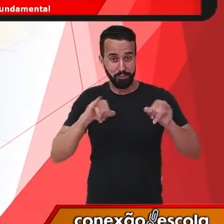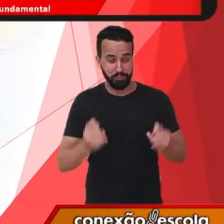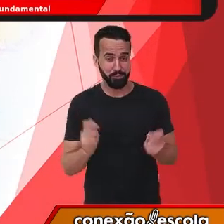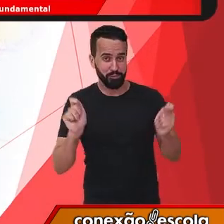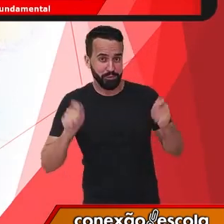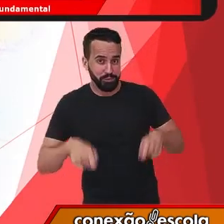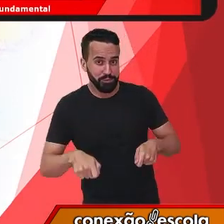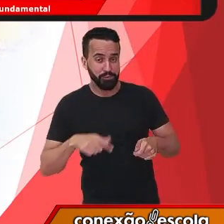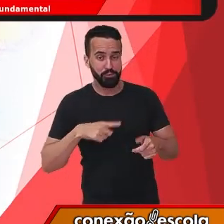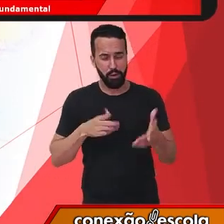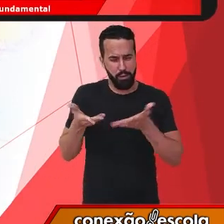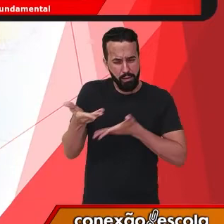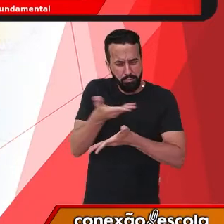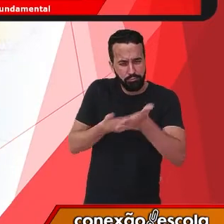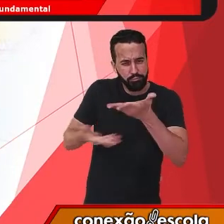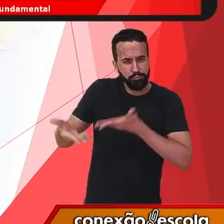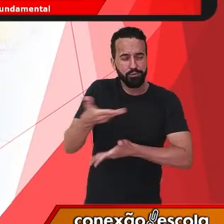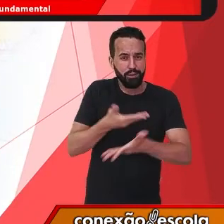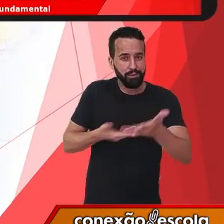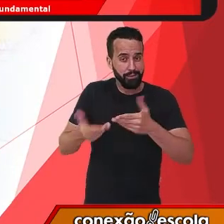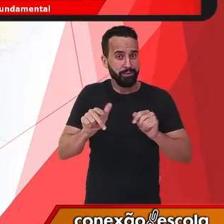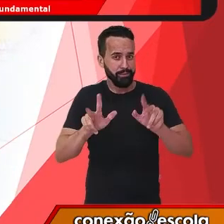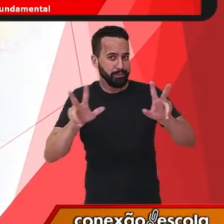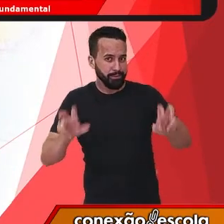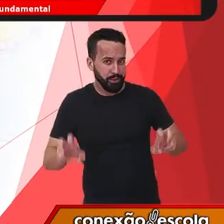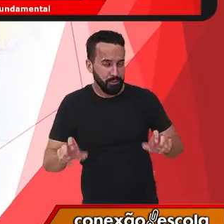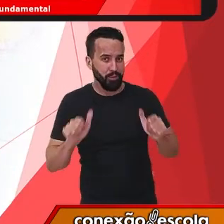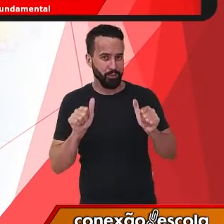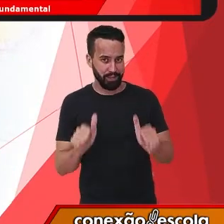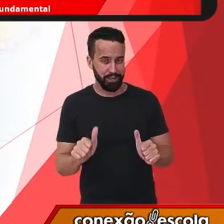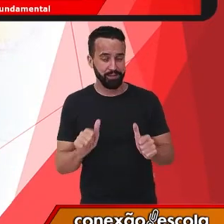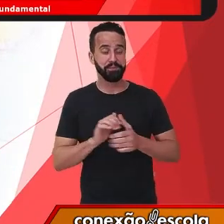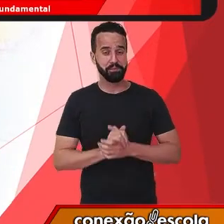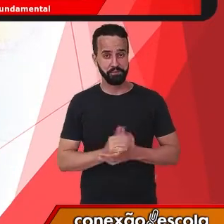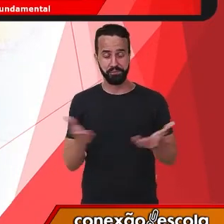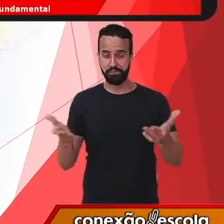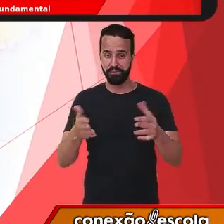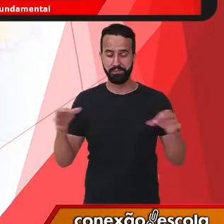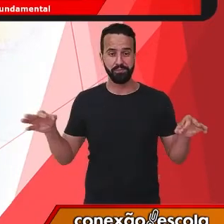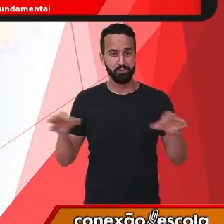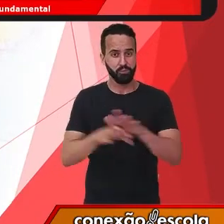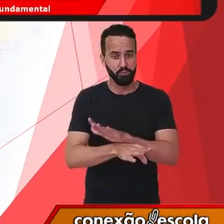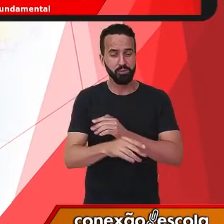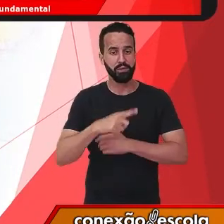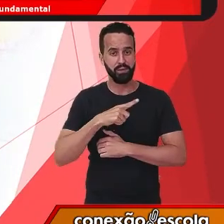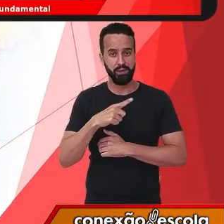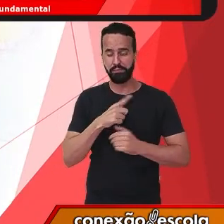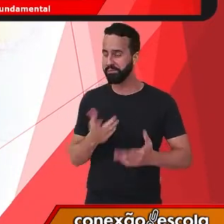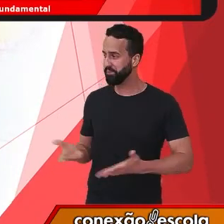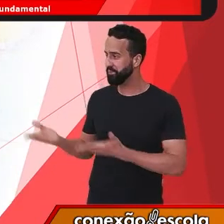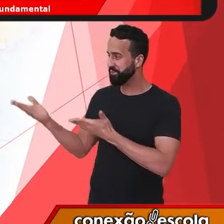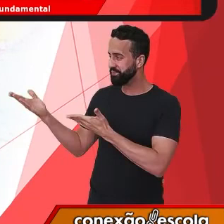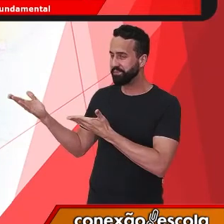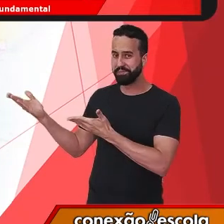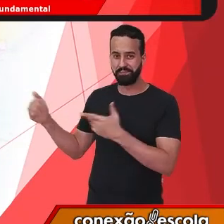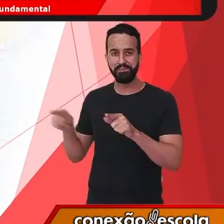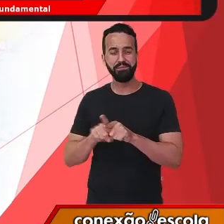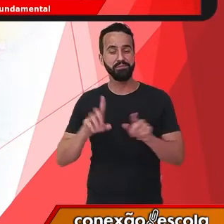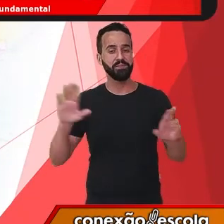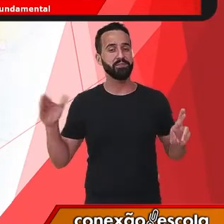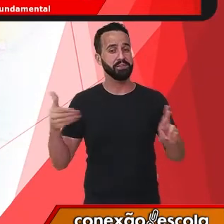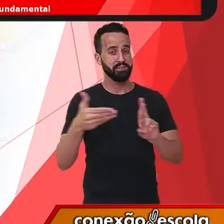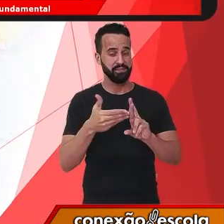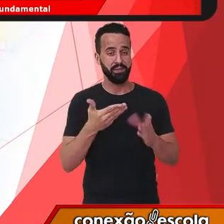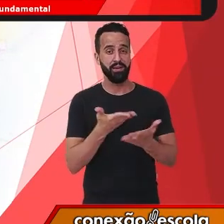nós trocamos mais uma ideia sobre esse assunto excelente para encerrar tá nossa habilidade estruturante as